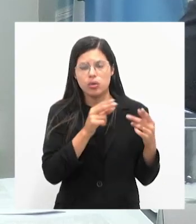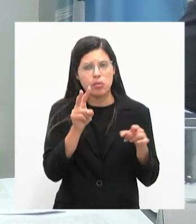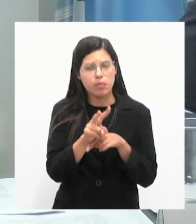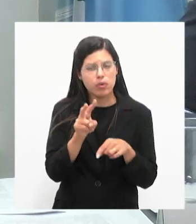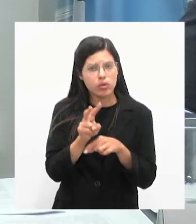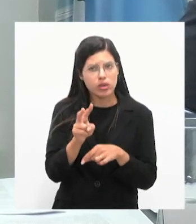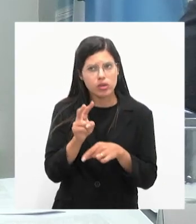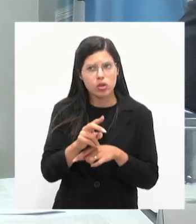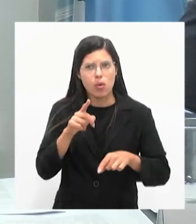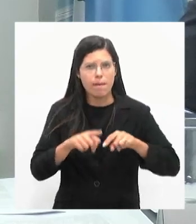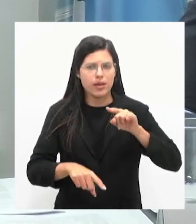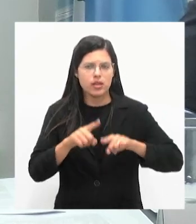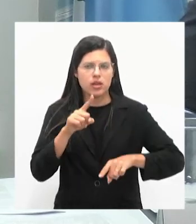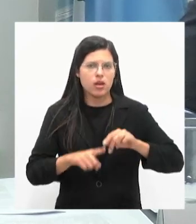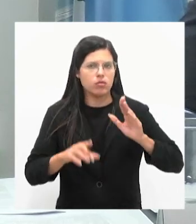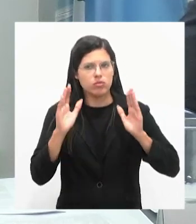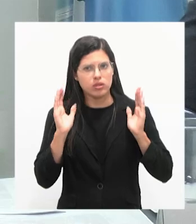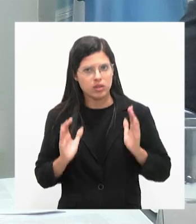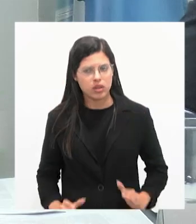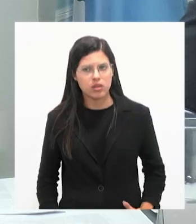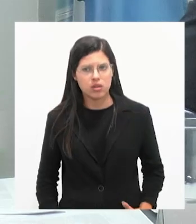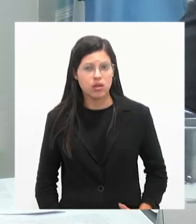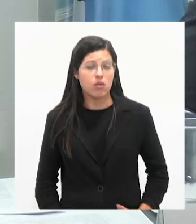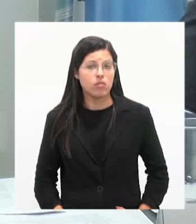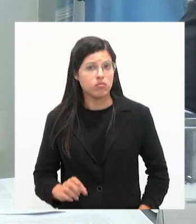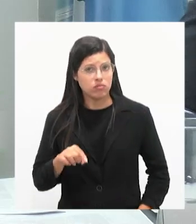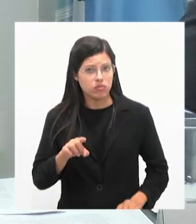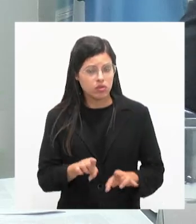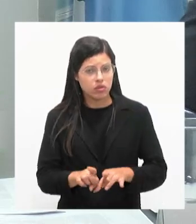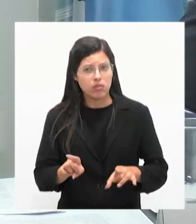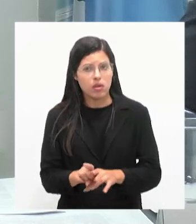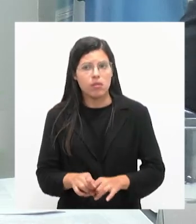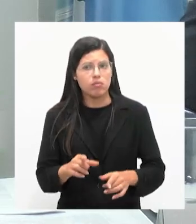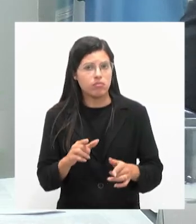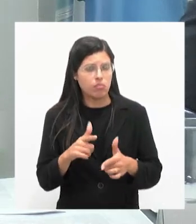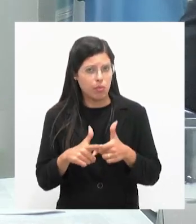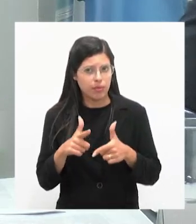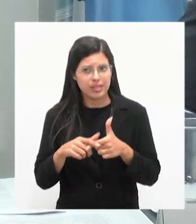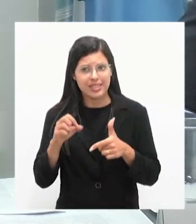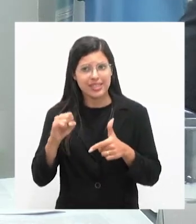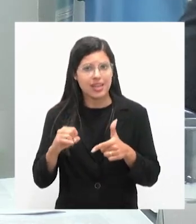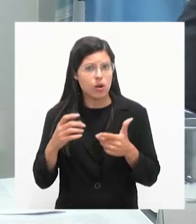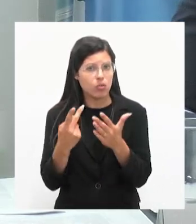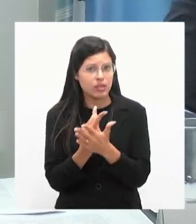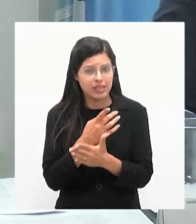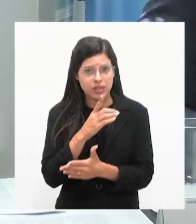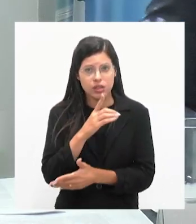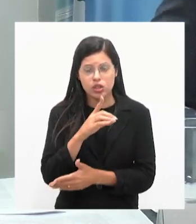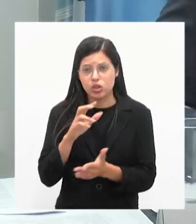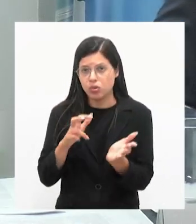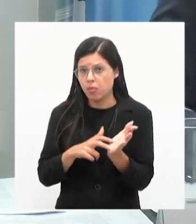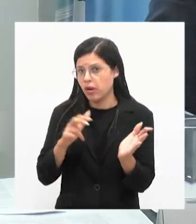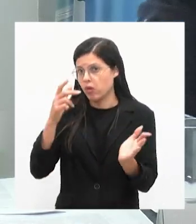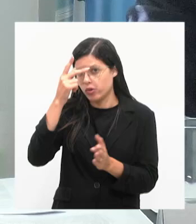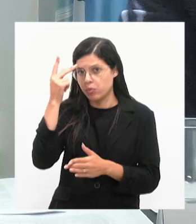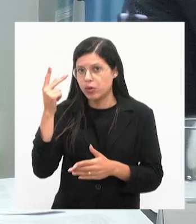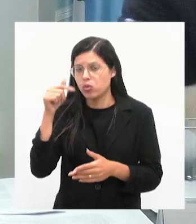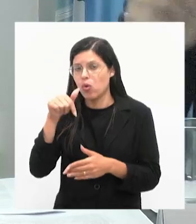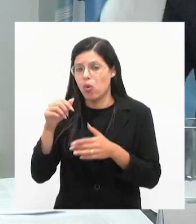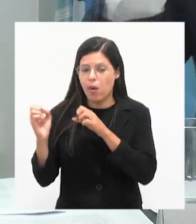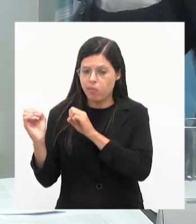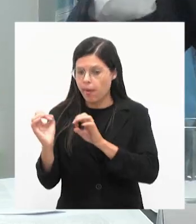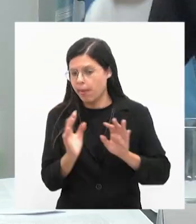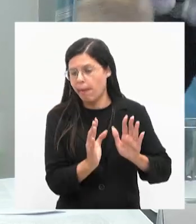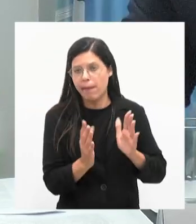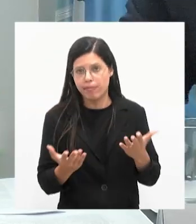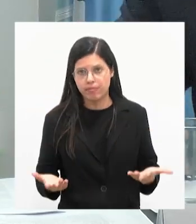dentro. Fora a tragédia, que se acontecer de dia com as pessoas ali, vai ser um caos. Presidente, e essa conta vai cair